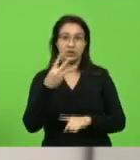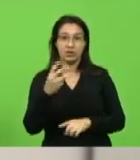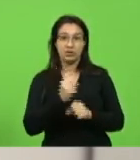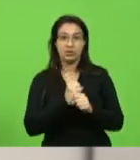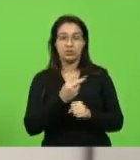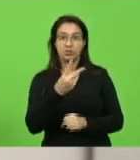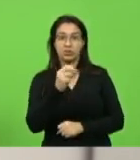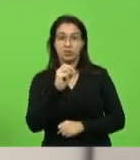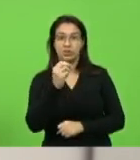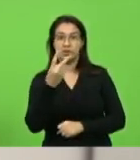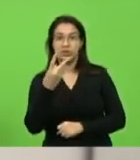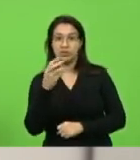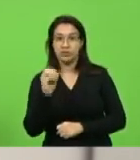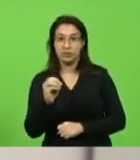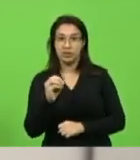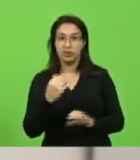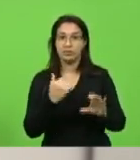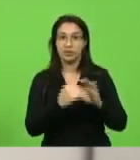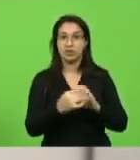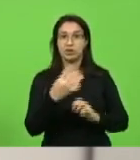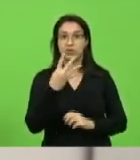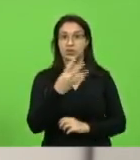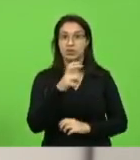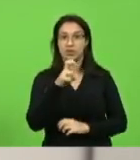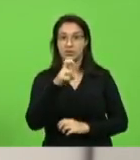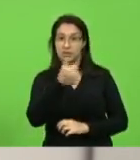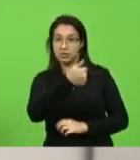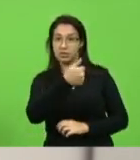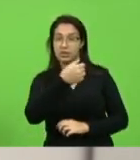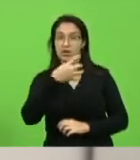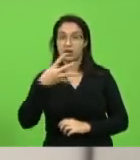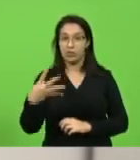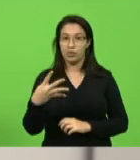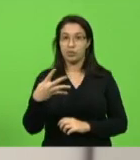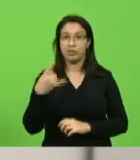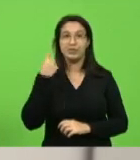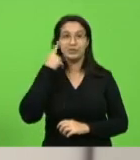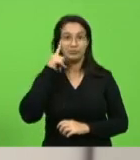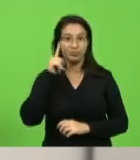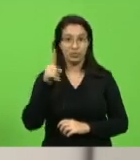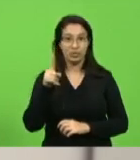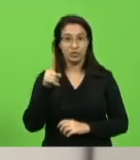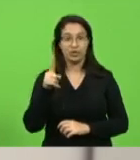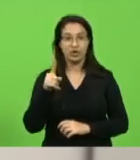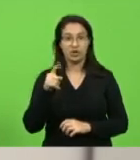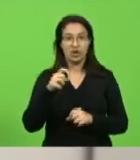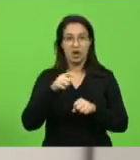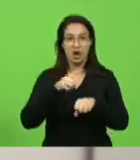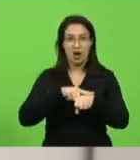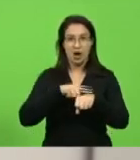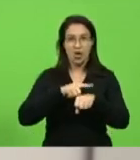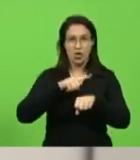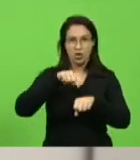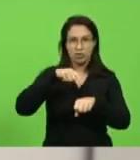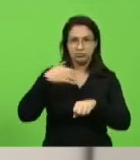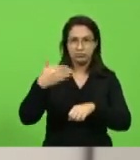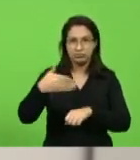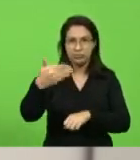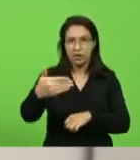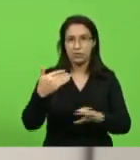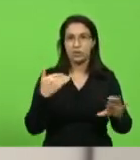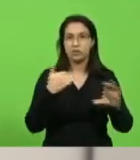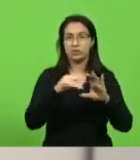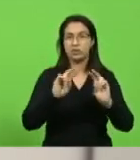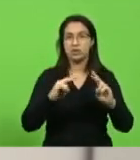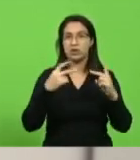através da mensagem número 414, sendo que no mesmo dia, mas horas depois, foi remetido e-mail